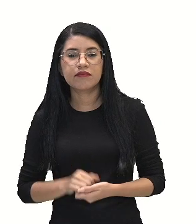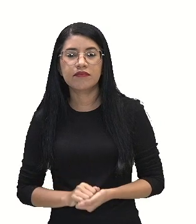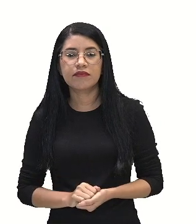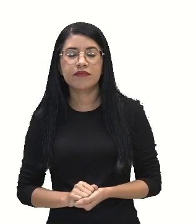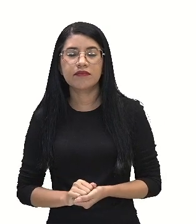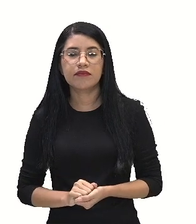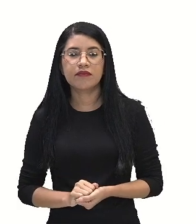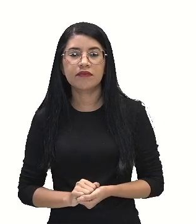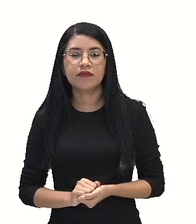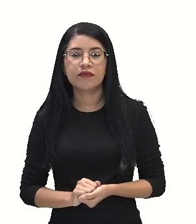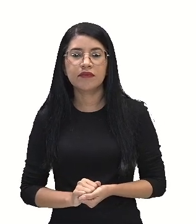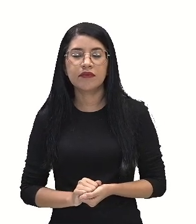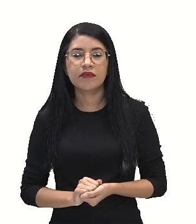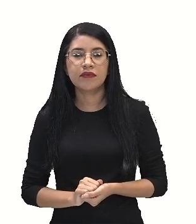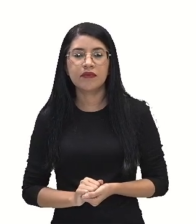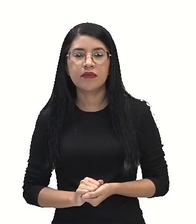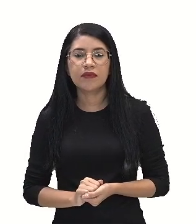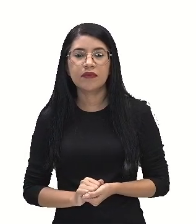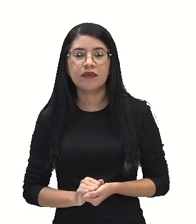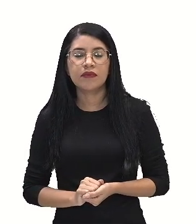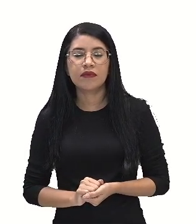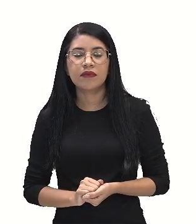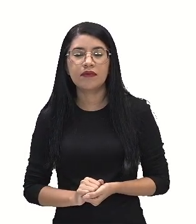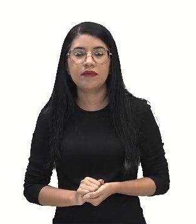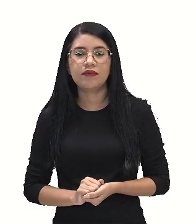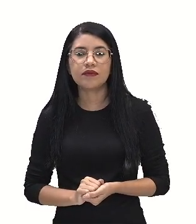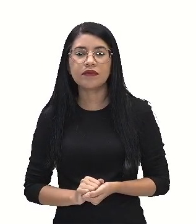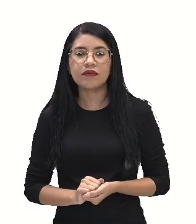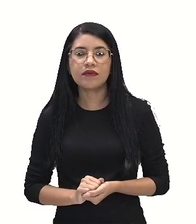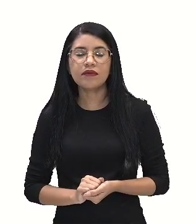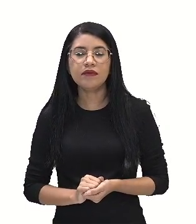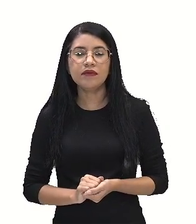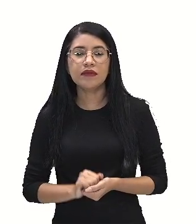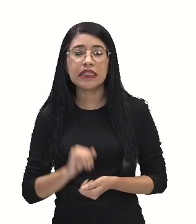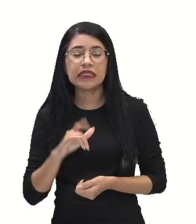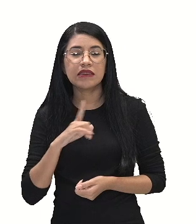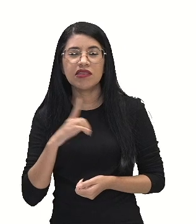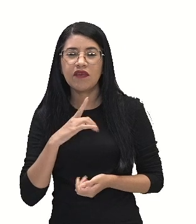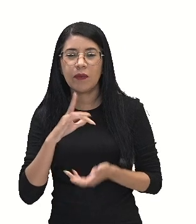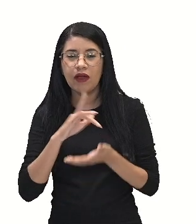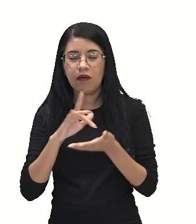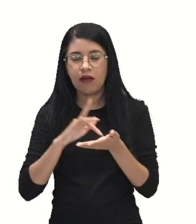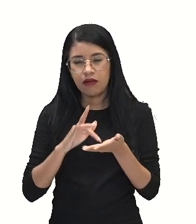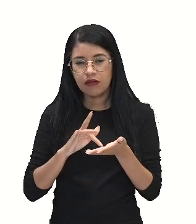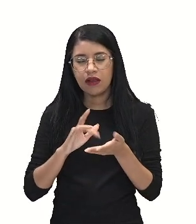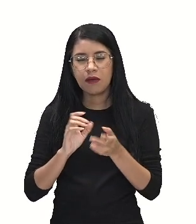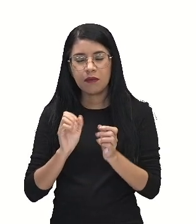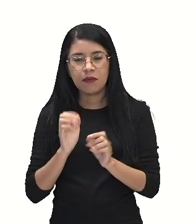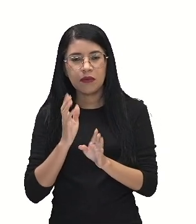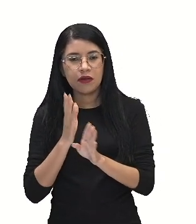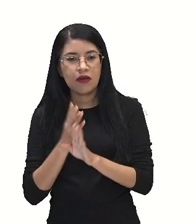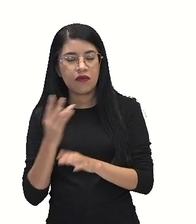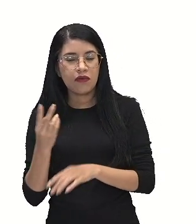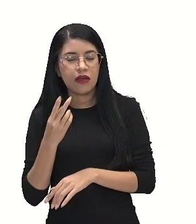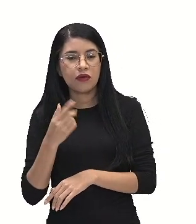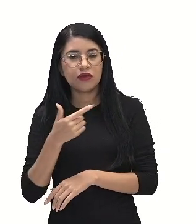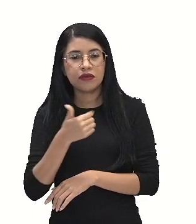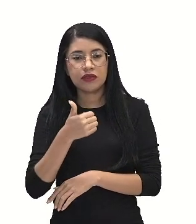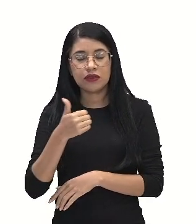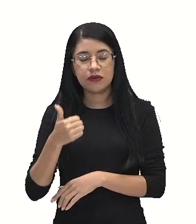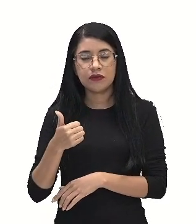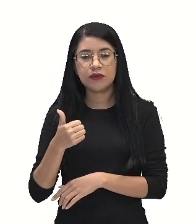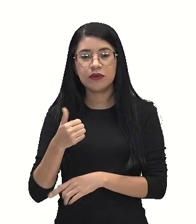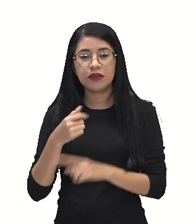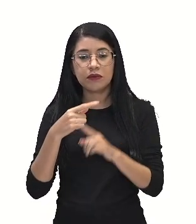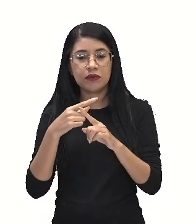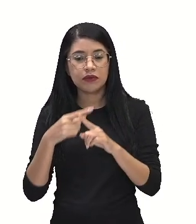O que eu poderia fazer de diferente aqui era, com uma calculadora científica, tentar encontrar o valor da raiz quadrada de 21 e